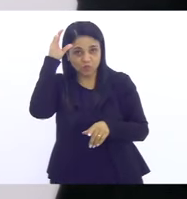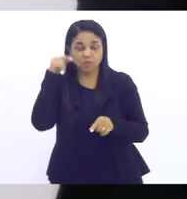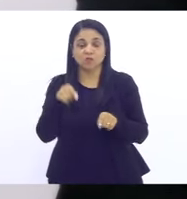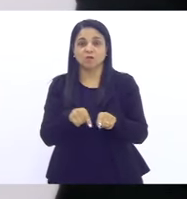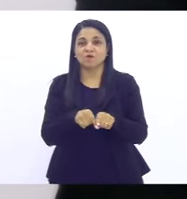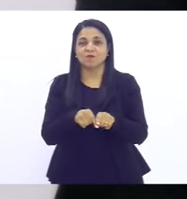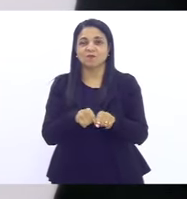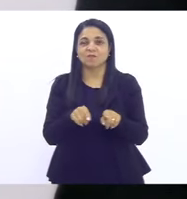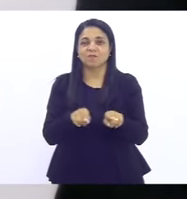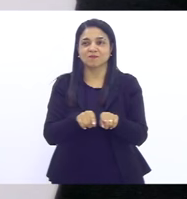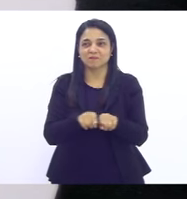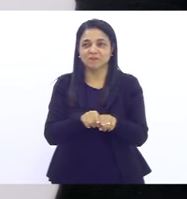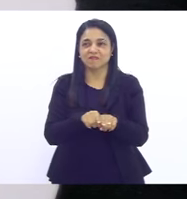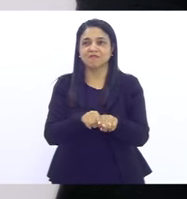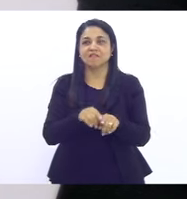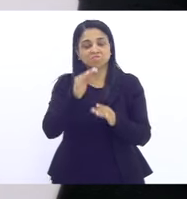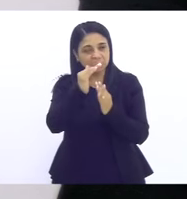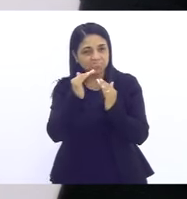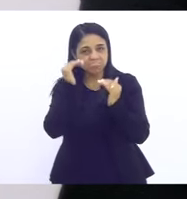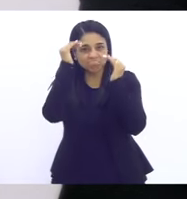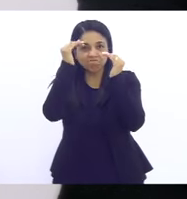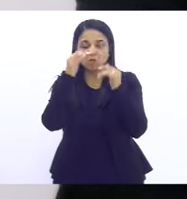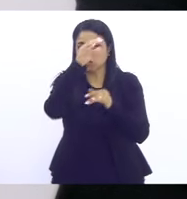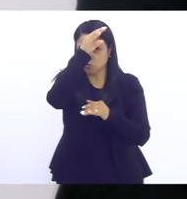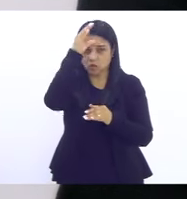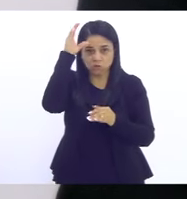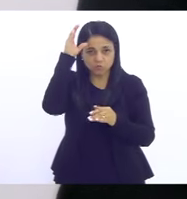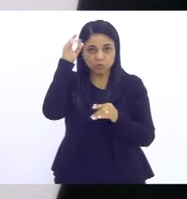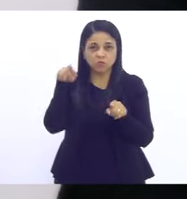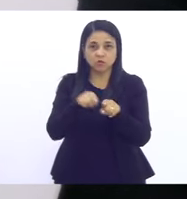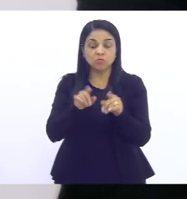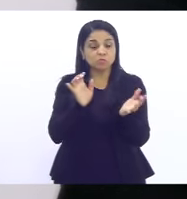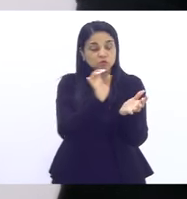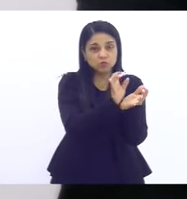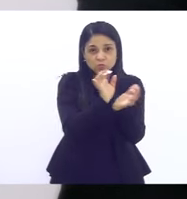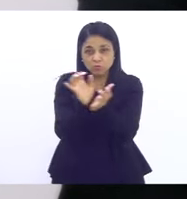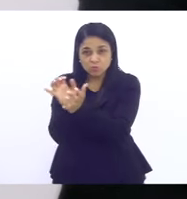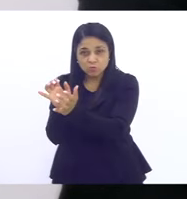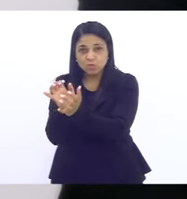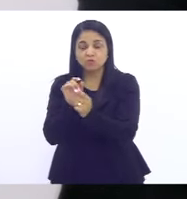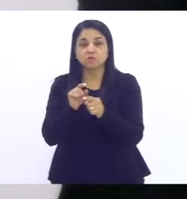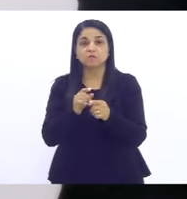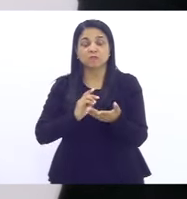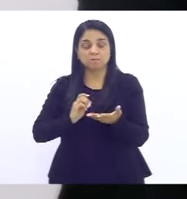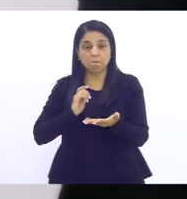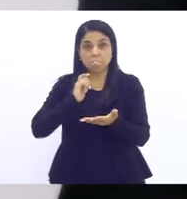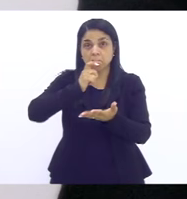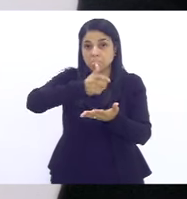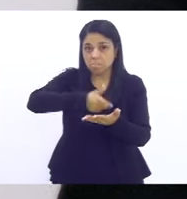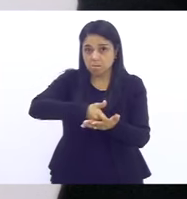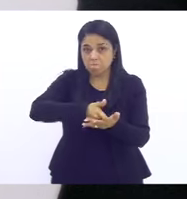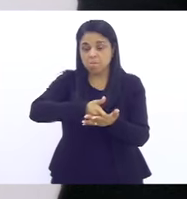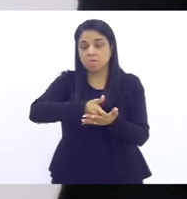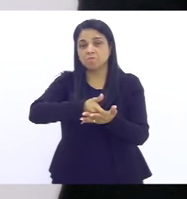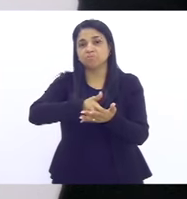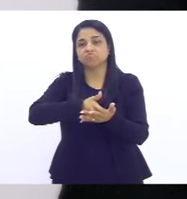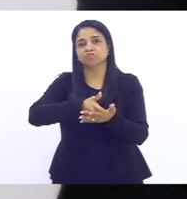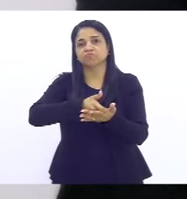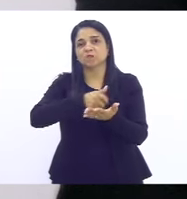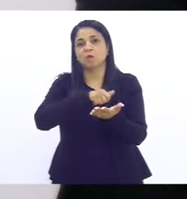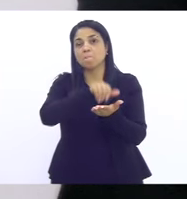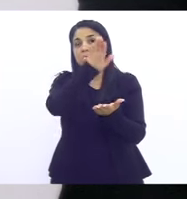equivalente de interrupção por unidade de consumidora e seus respectivos grupos, indenização por violação dos